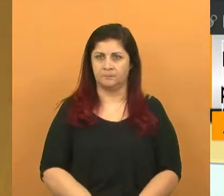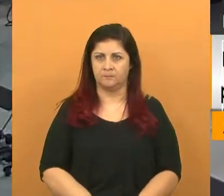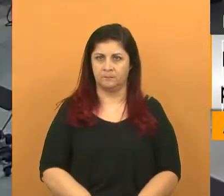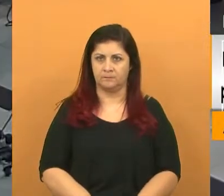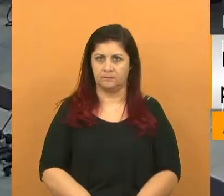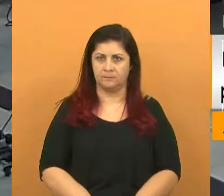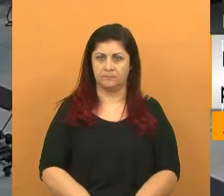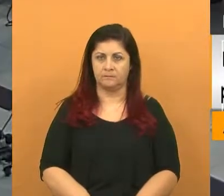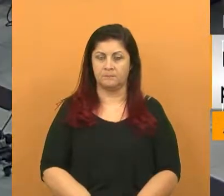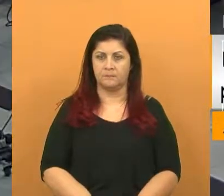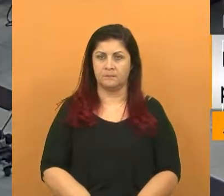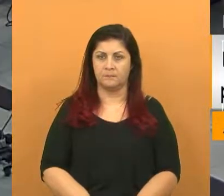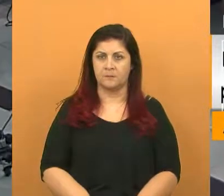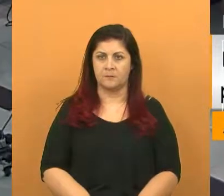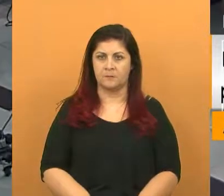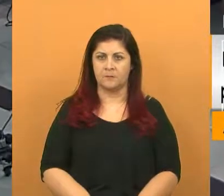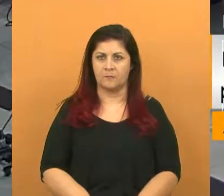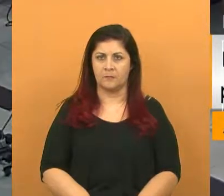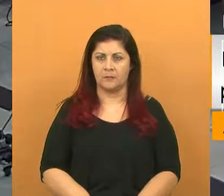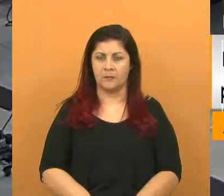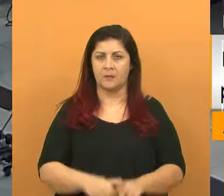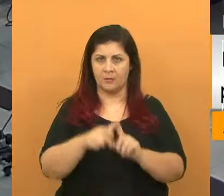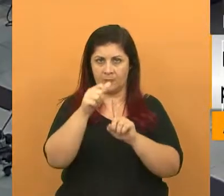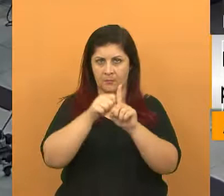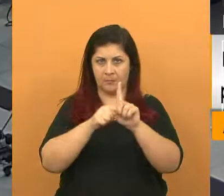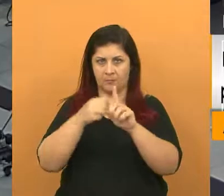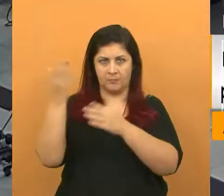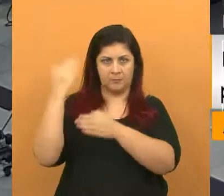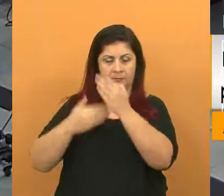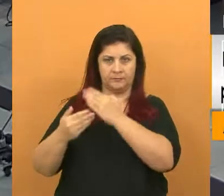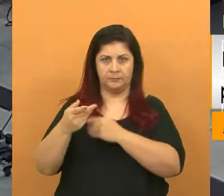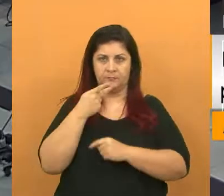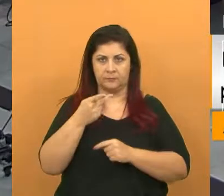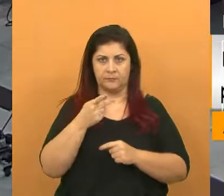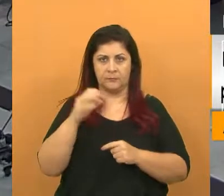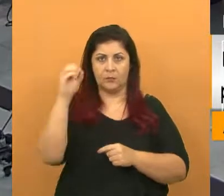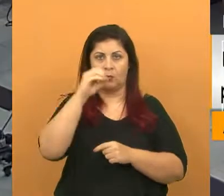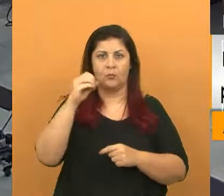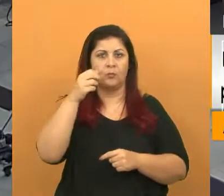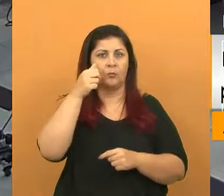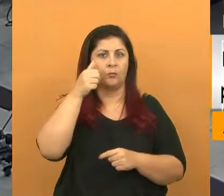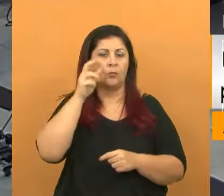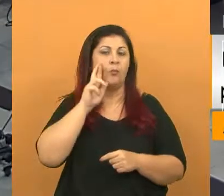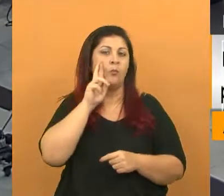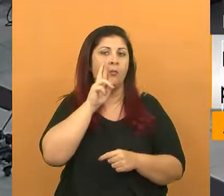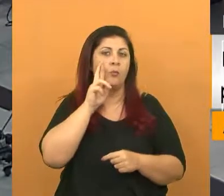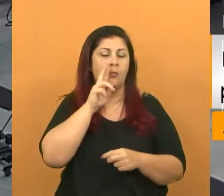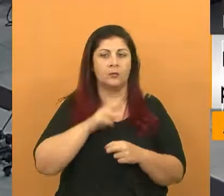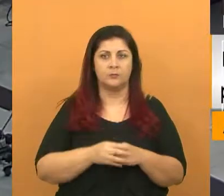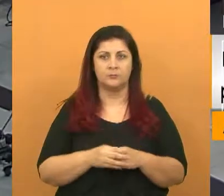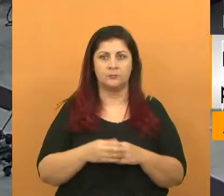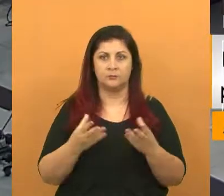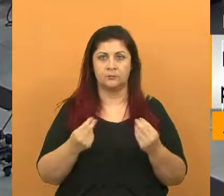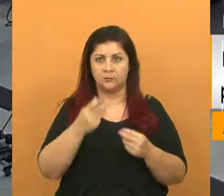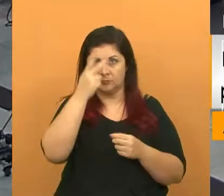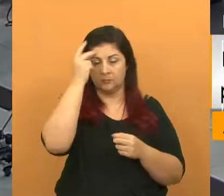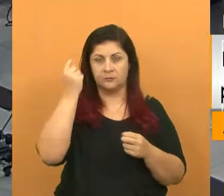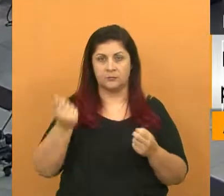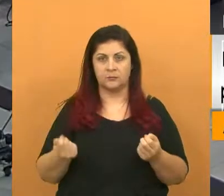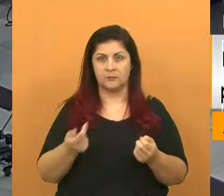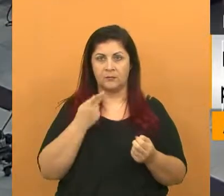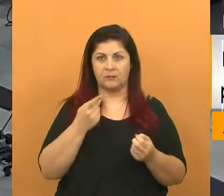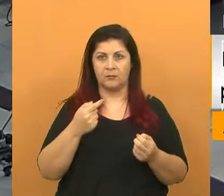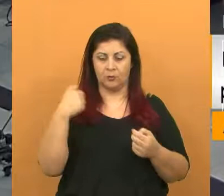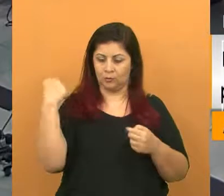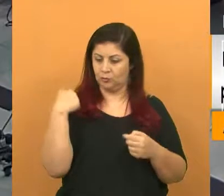parte, vereador Rodrigo. Bom, o mês passado a gente comemorou o Outubro Rosa, vi muita gente se vestindo de rosa, e a gente fez, no nosso gabinete, a gente fez questão de